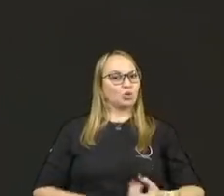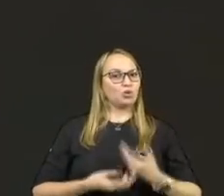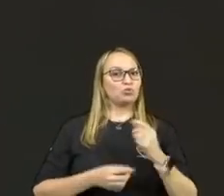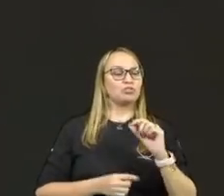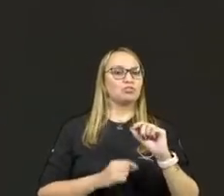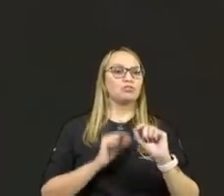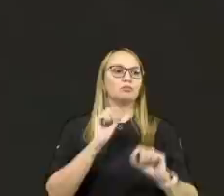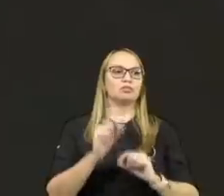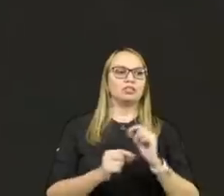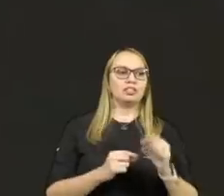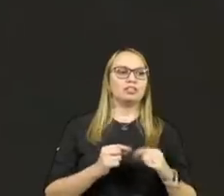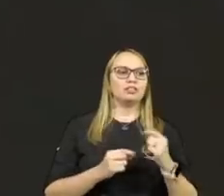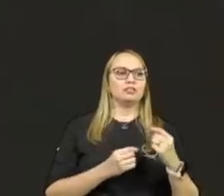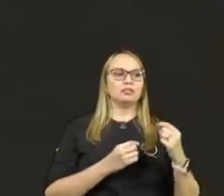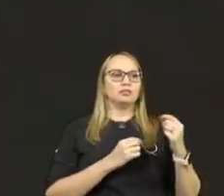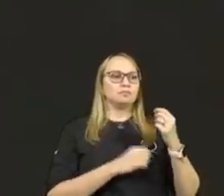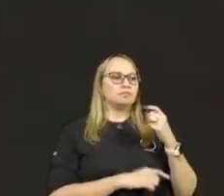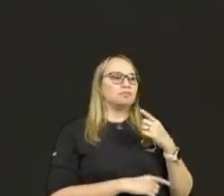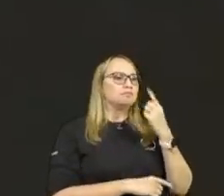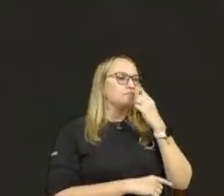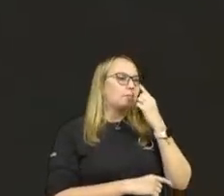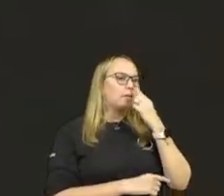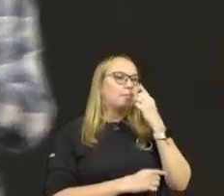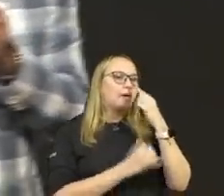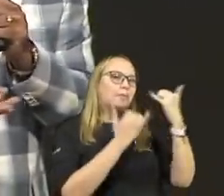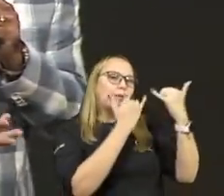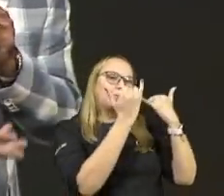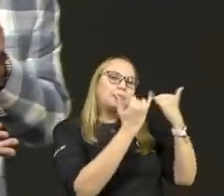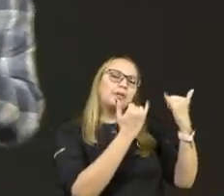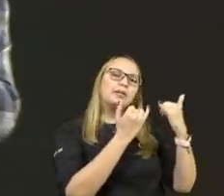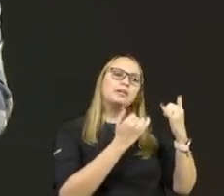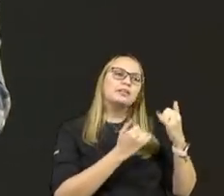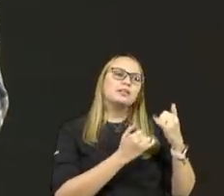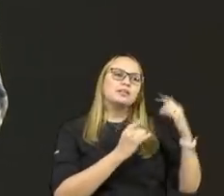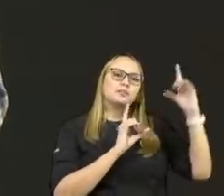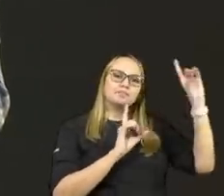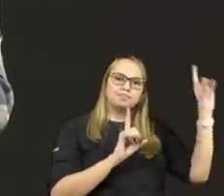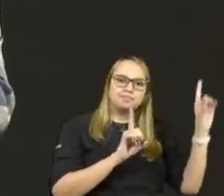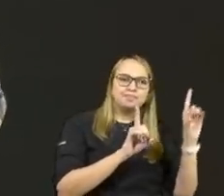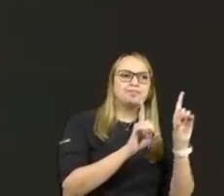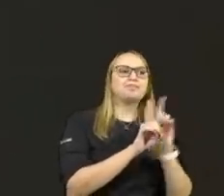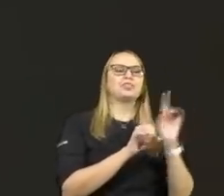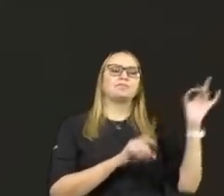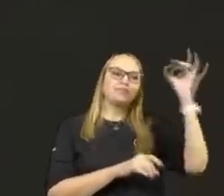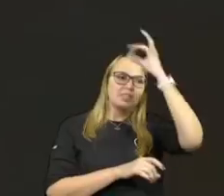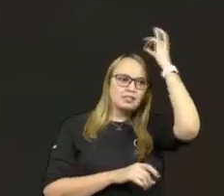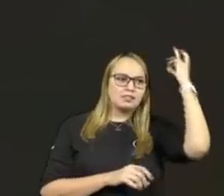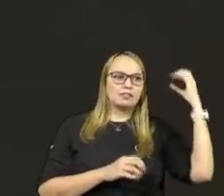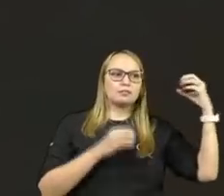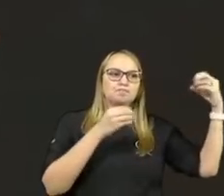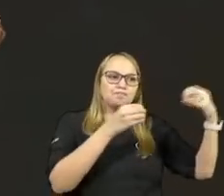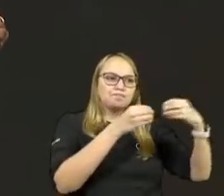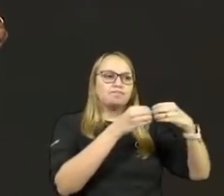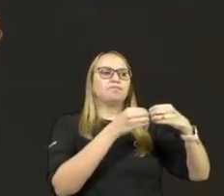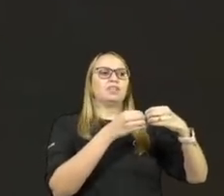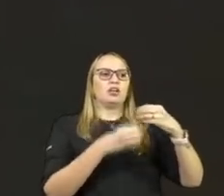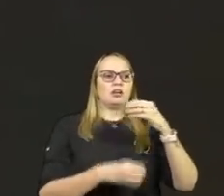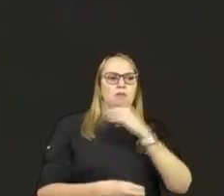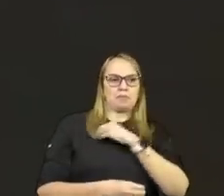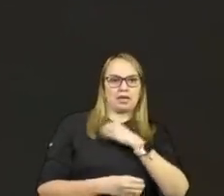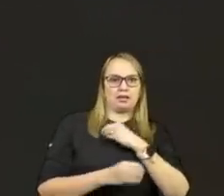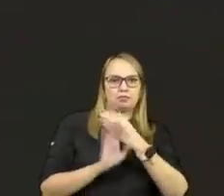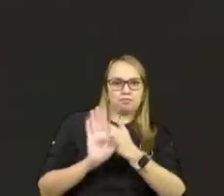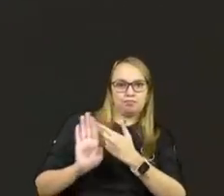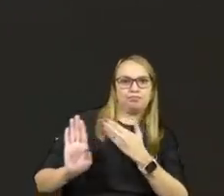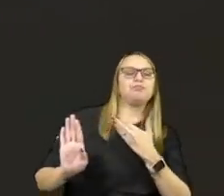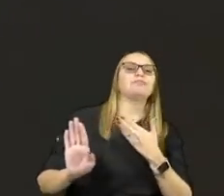intimidade, porque esse ser santo é cada vez mais perto de Deus e cada vez mais longe do pecado. Então,